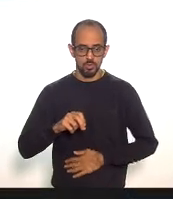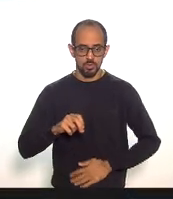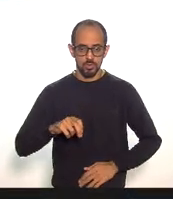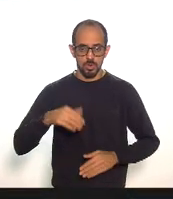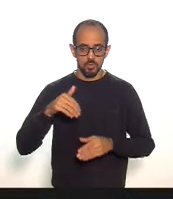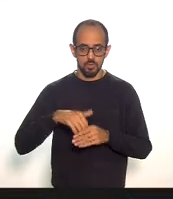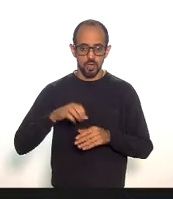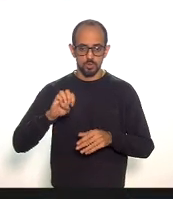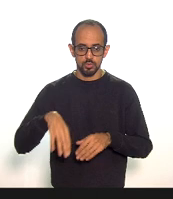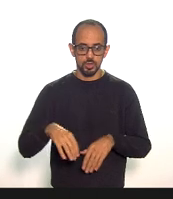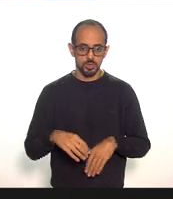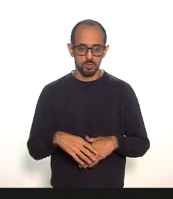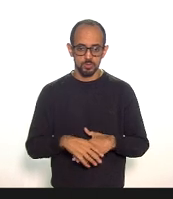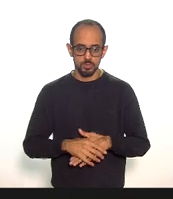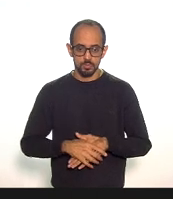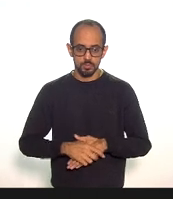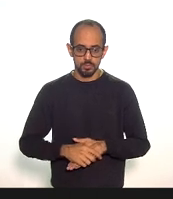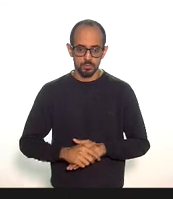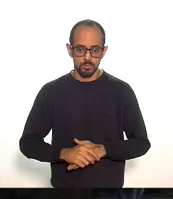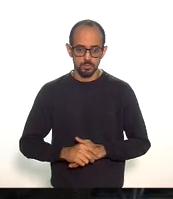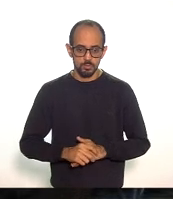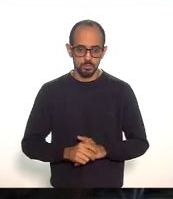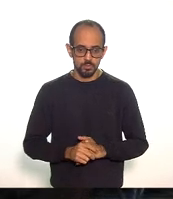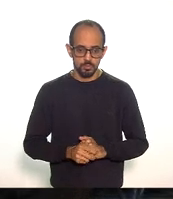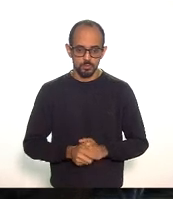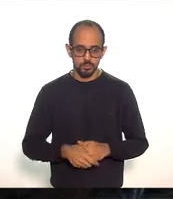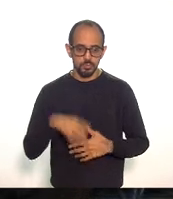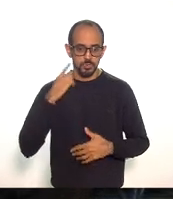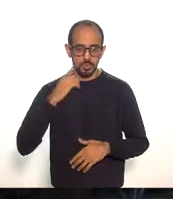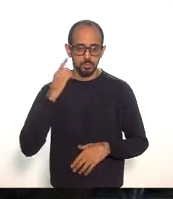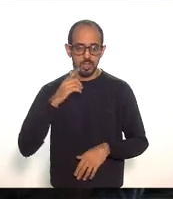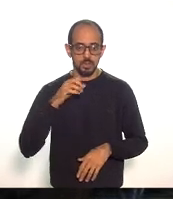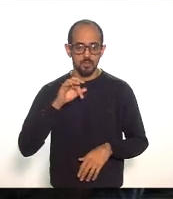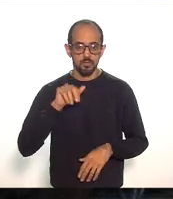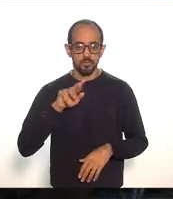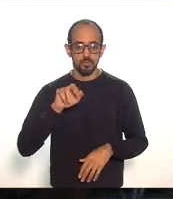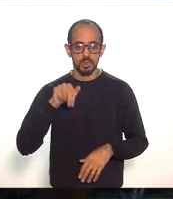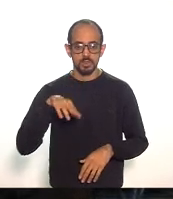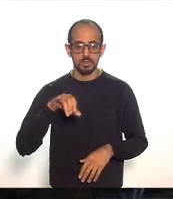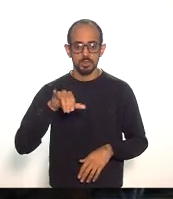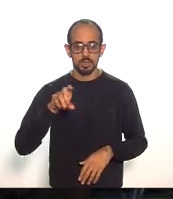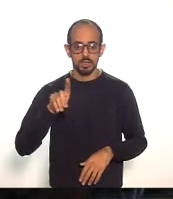Voto sim, senhor presidente. Deputada Franciane Mota.